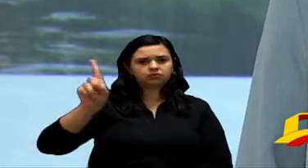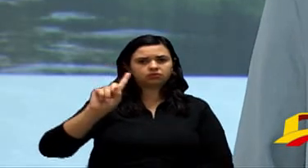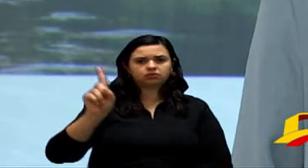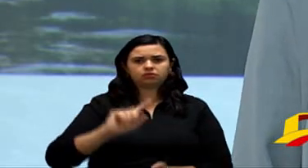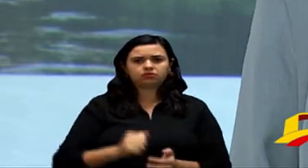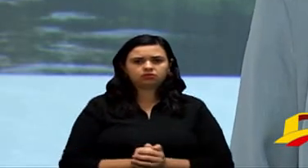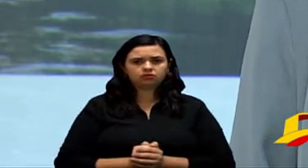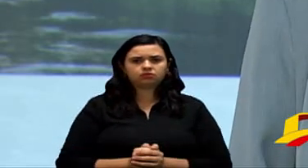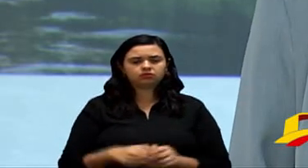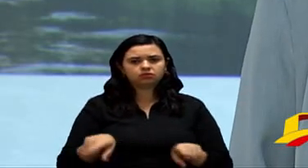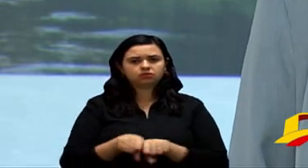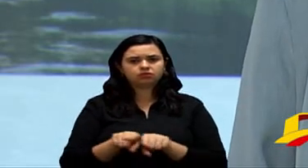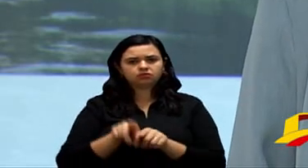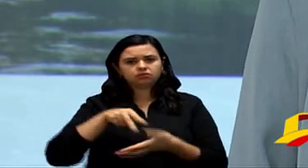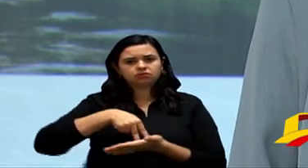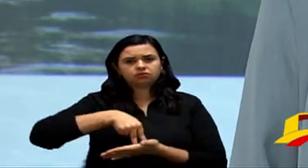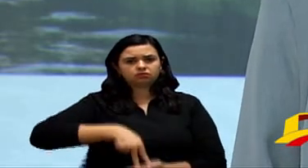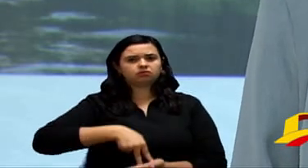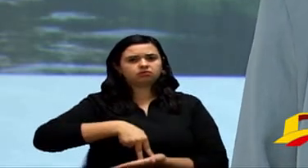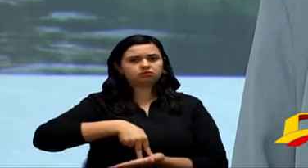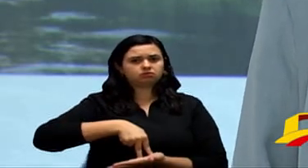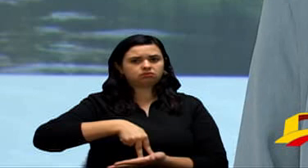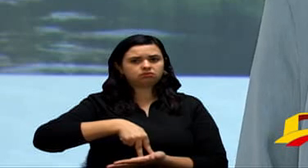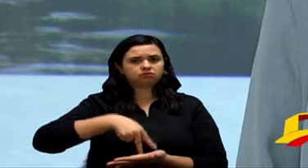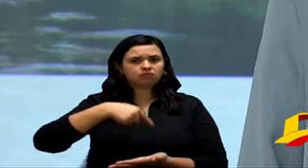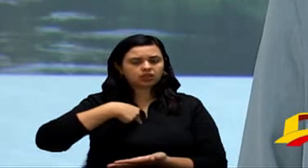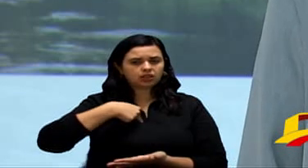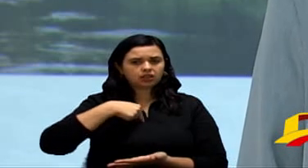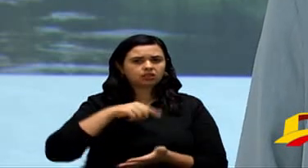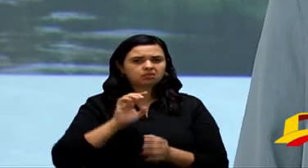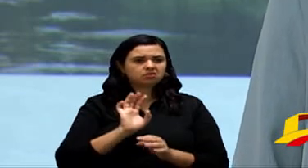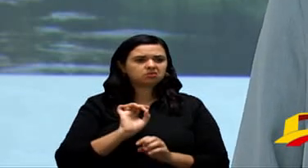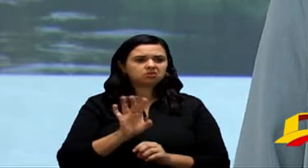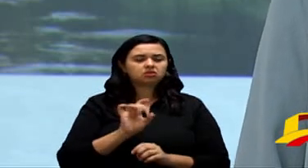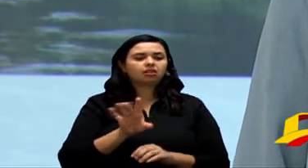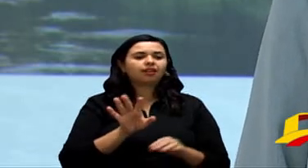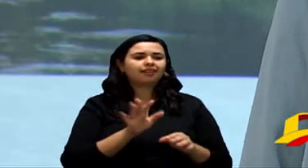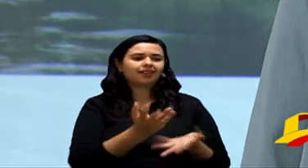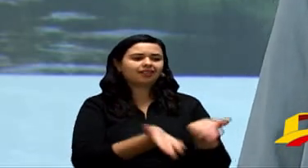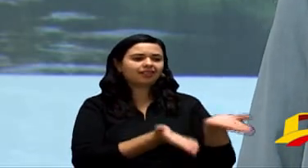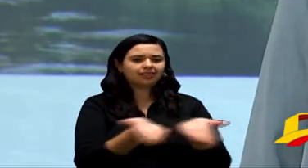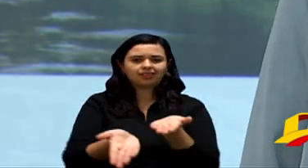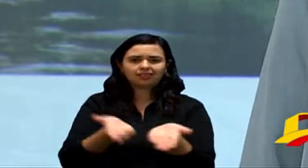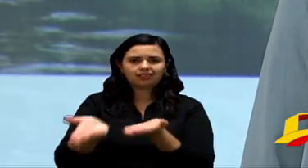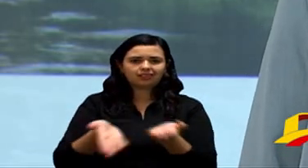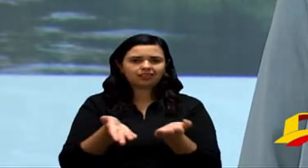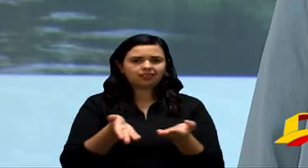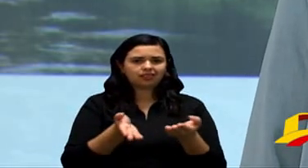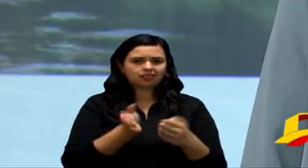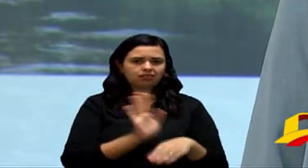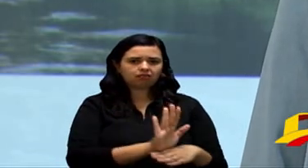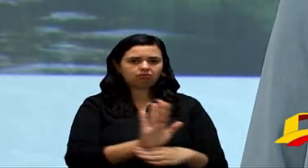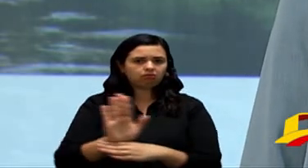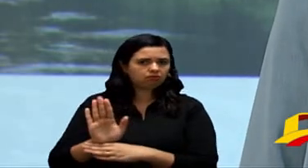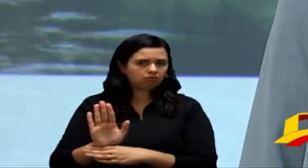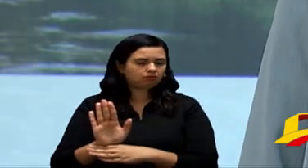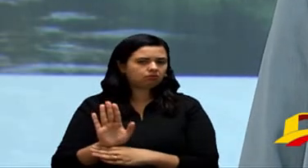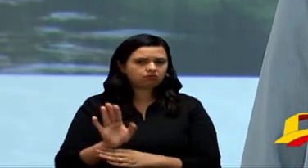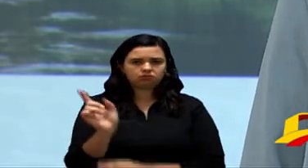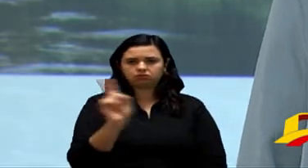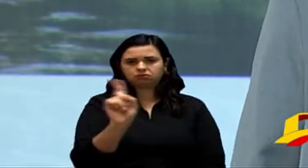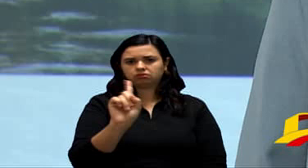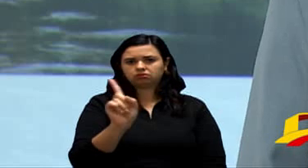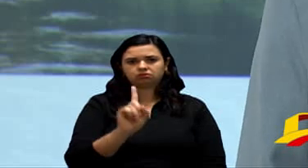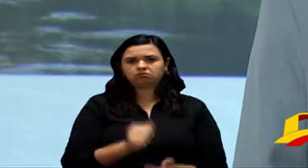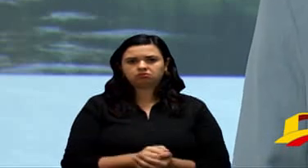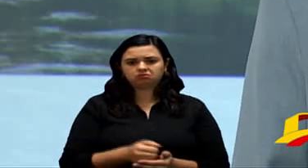e me posiciono eu não faço a que média com ninguém todo mundo sabe disso gosto eu não goste